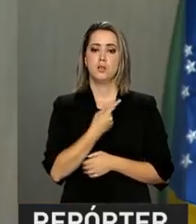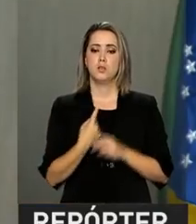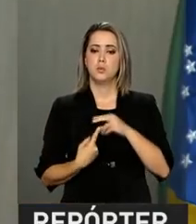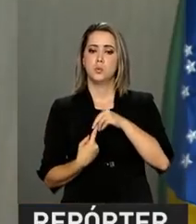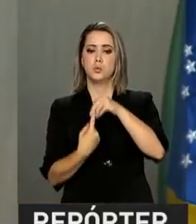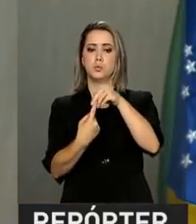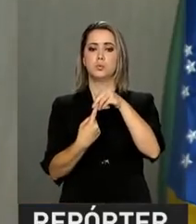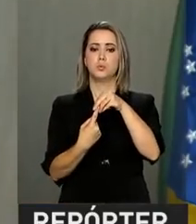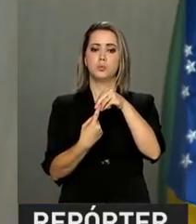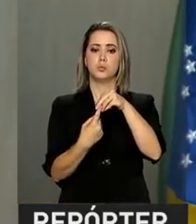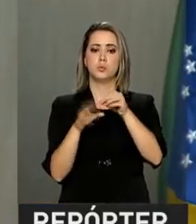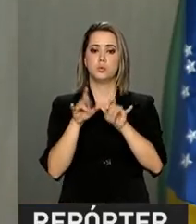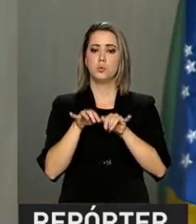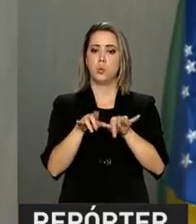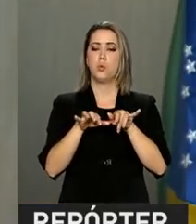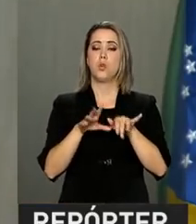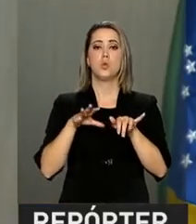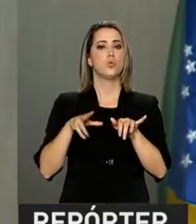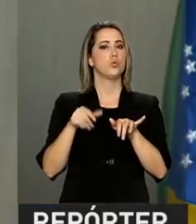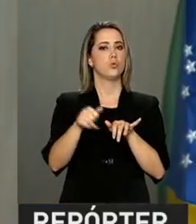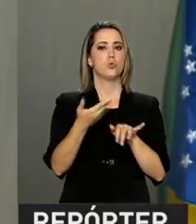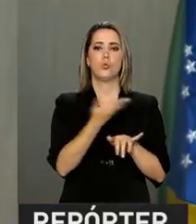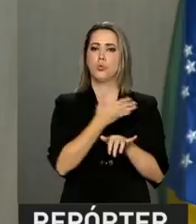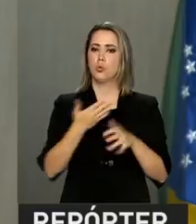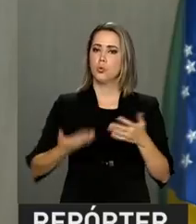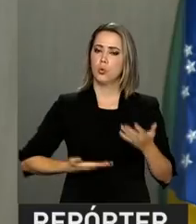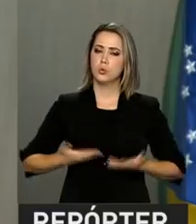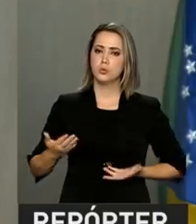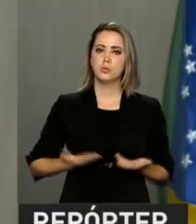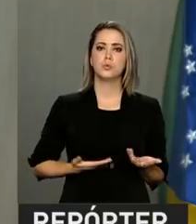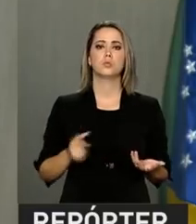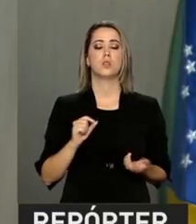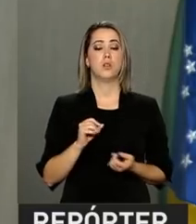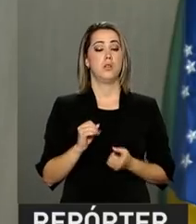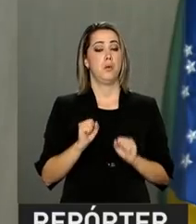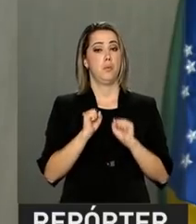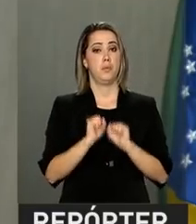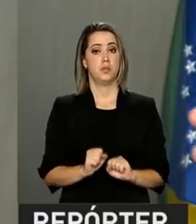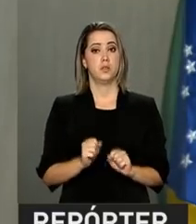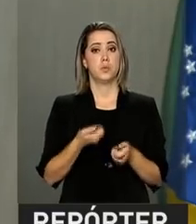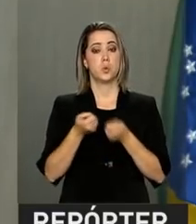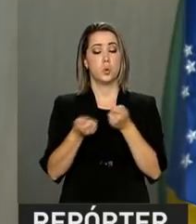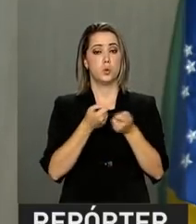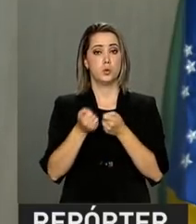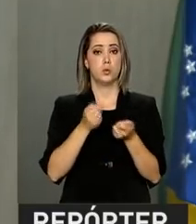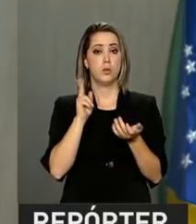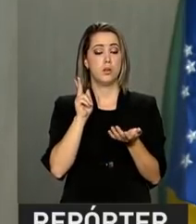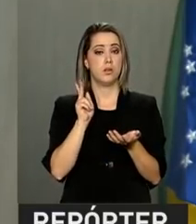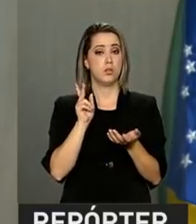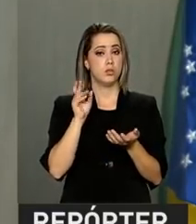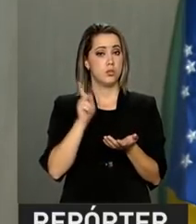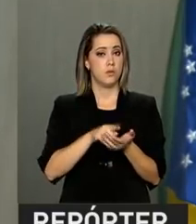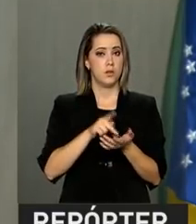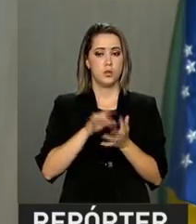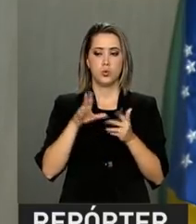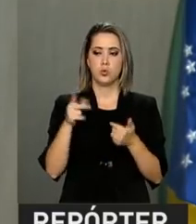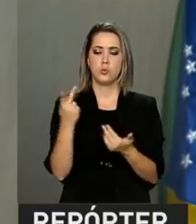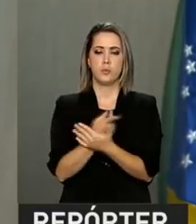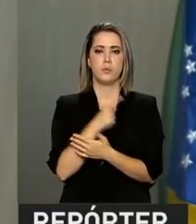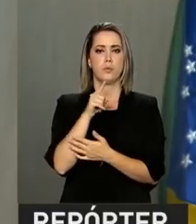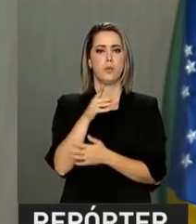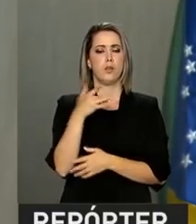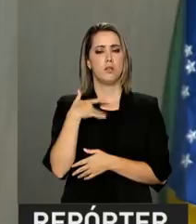única de preenchimento em todos os serviços privados ou públicos, de modo que possamos controlar exatamente tudo o que acontece na saúde